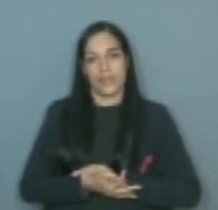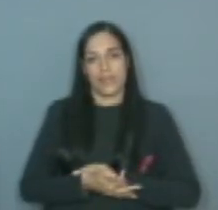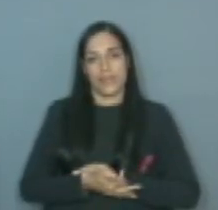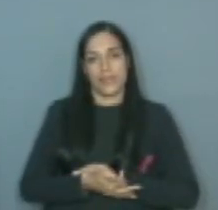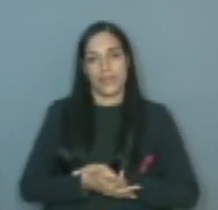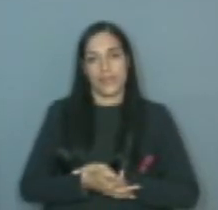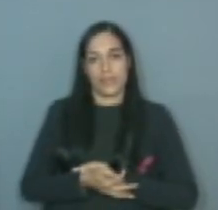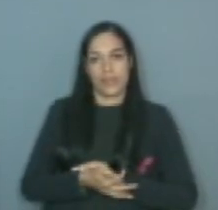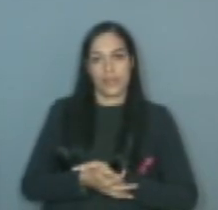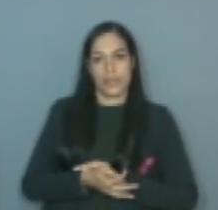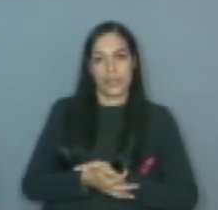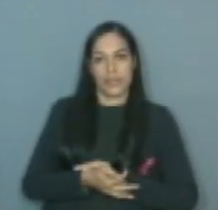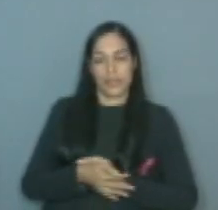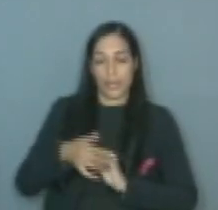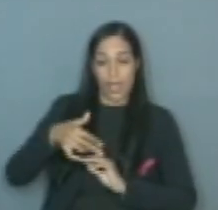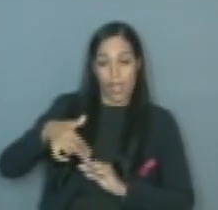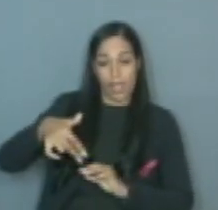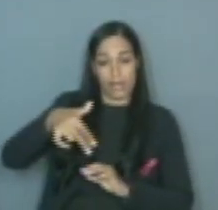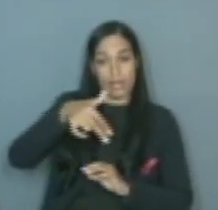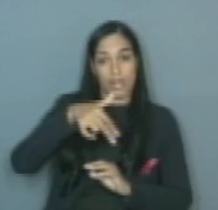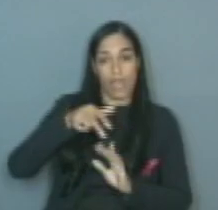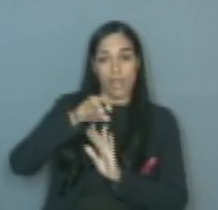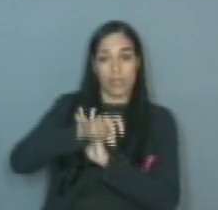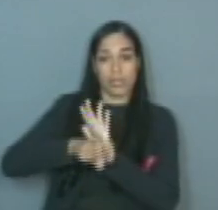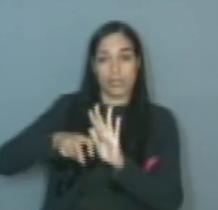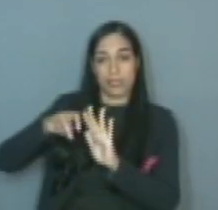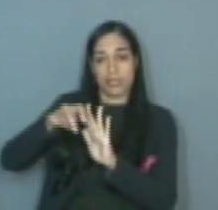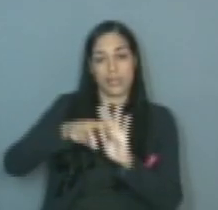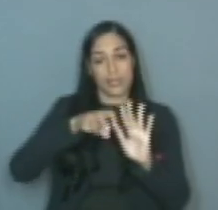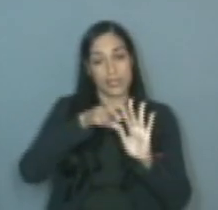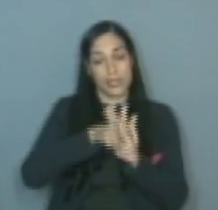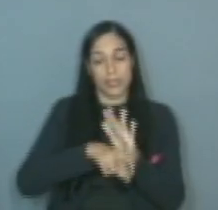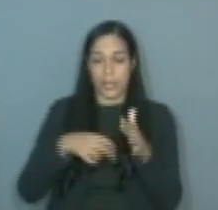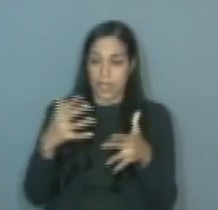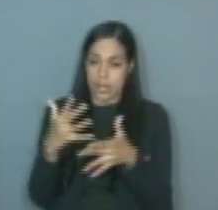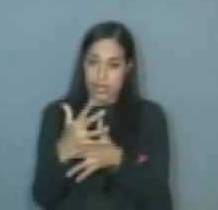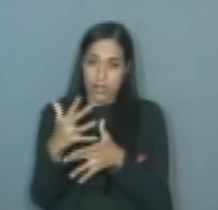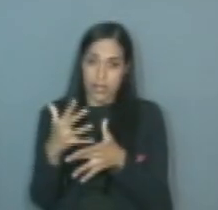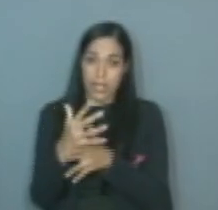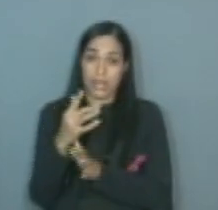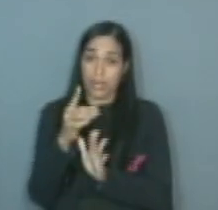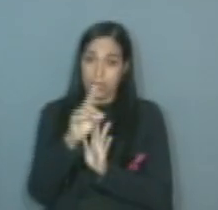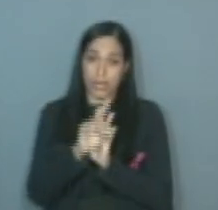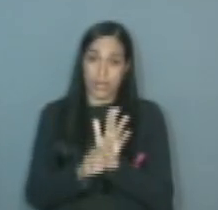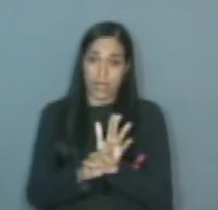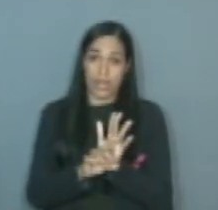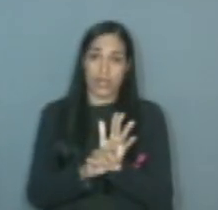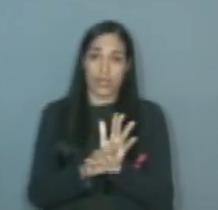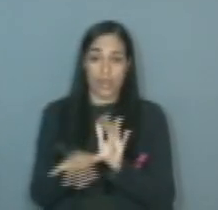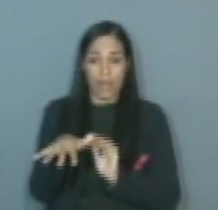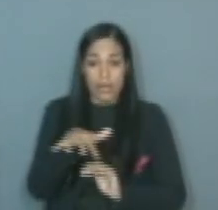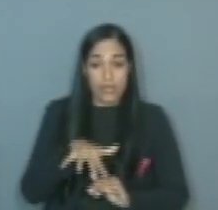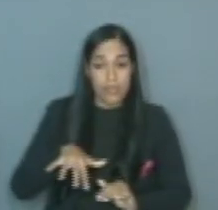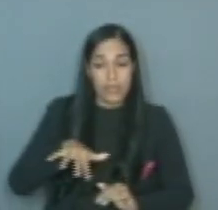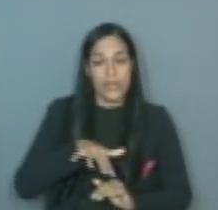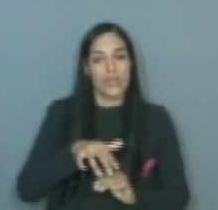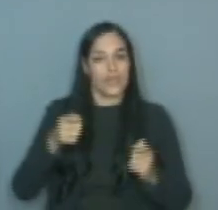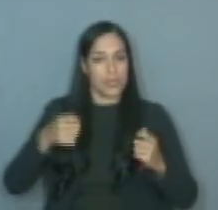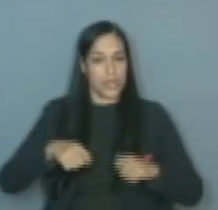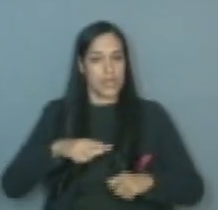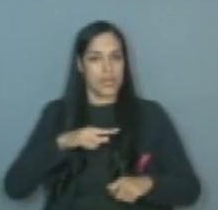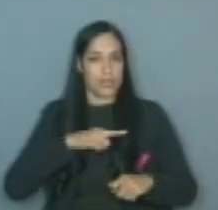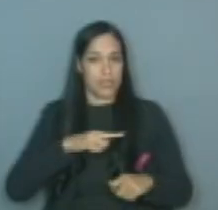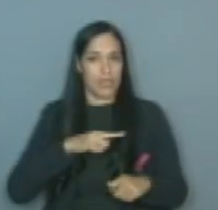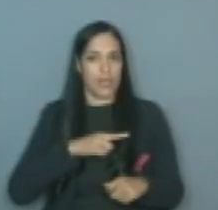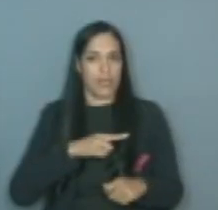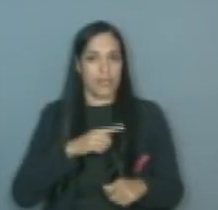se locomover pela cidade. Eu acho que é um direito mínimo de ir e vir que essas pessoas têm que ter, e sem demagogia. Isso tem que ser